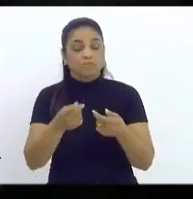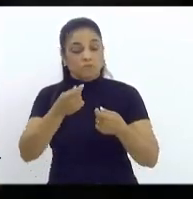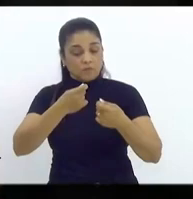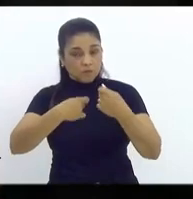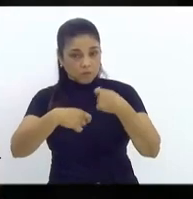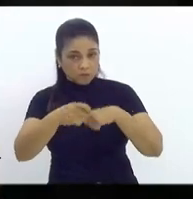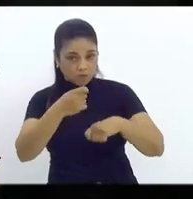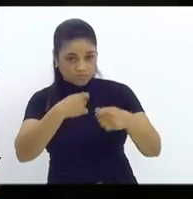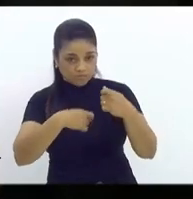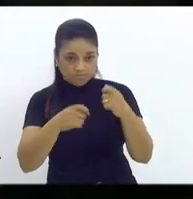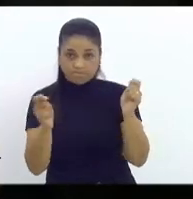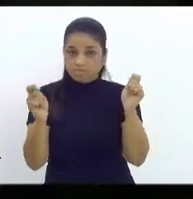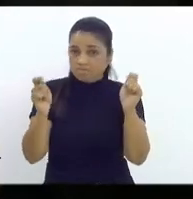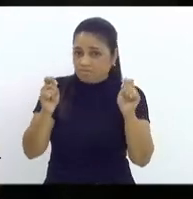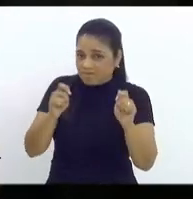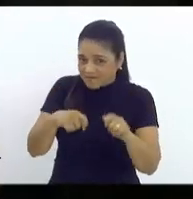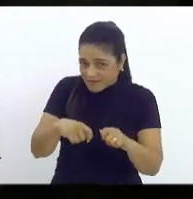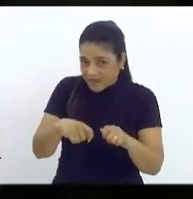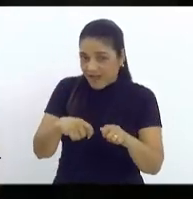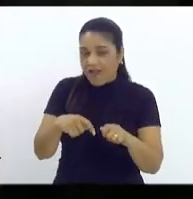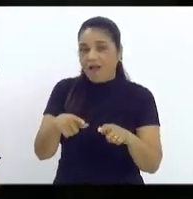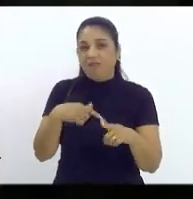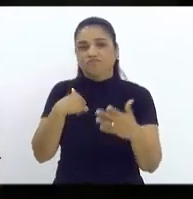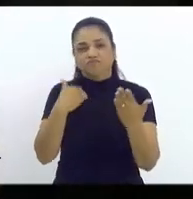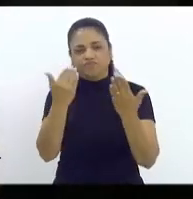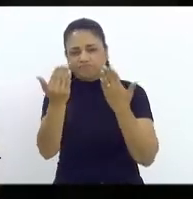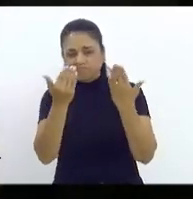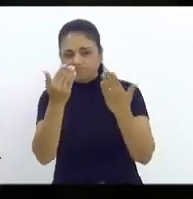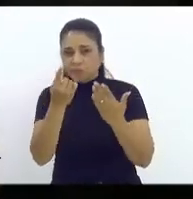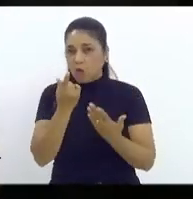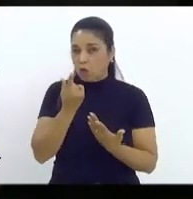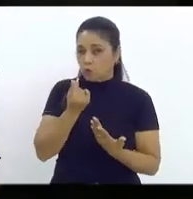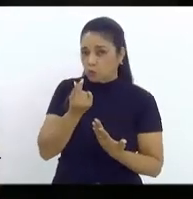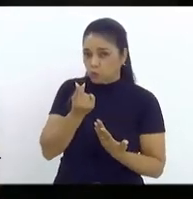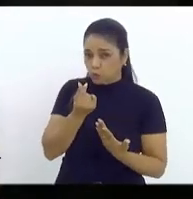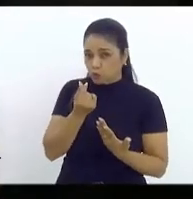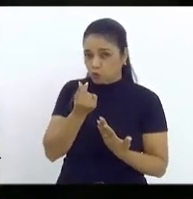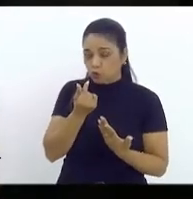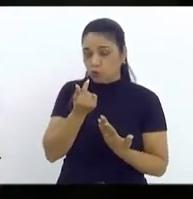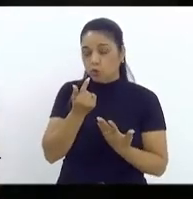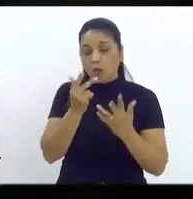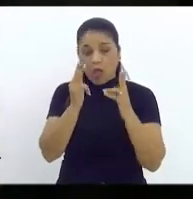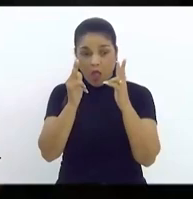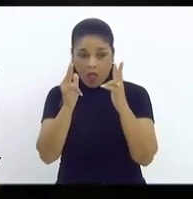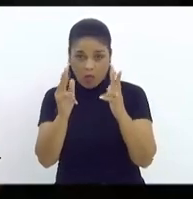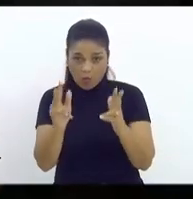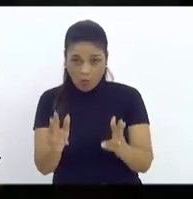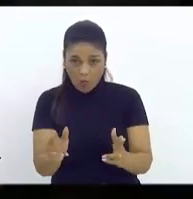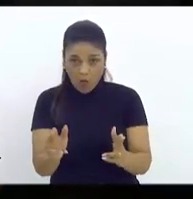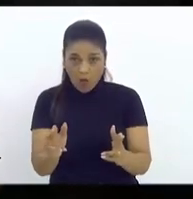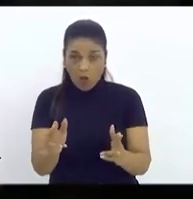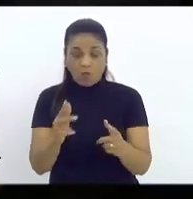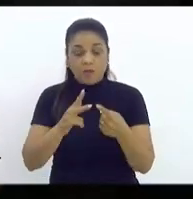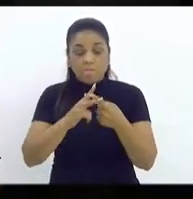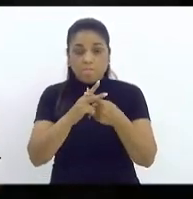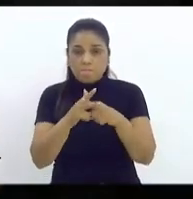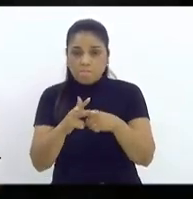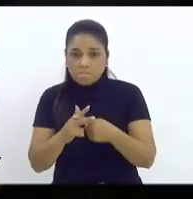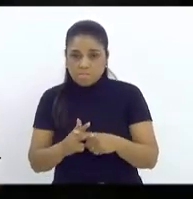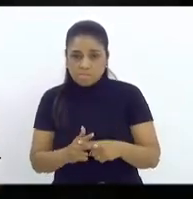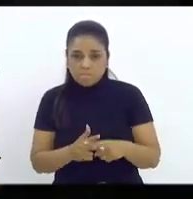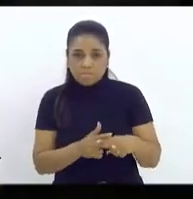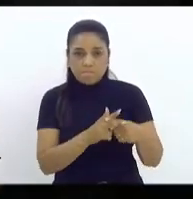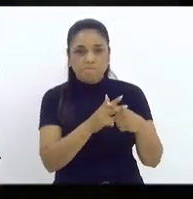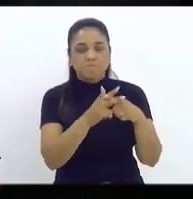economicamente fecha, porque, se você comparar custos diretos, são semelhantes por causa da manutenção das